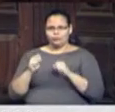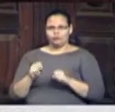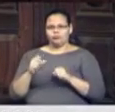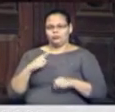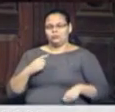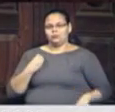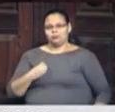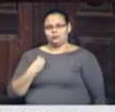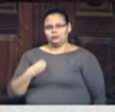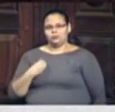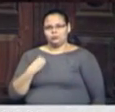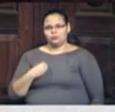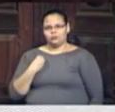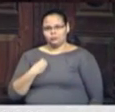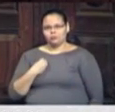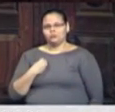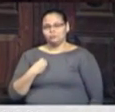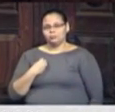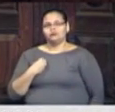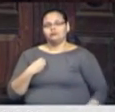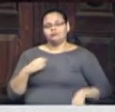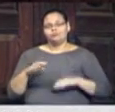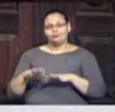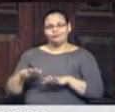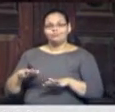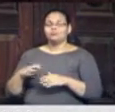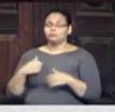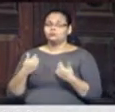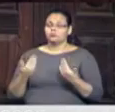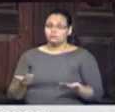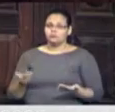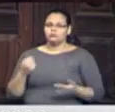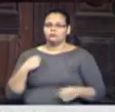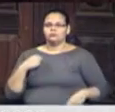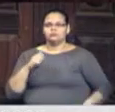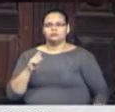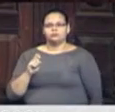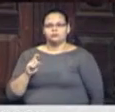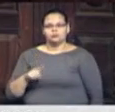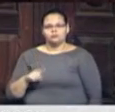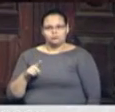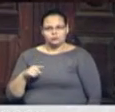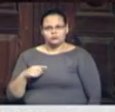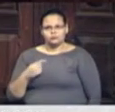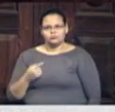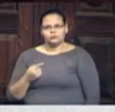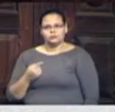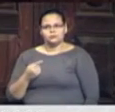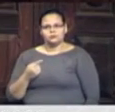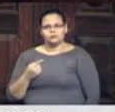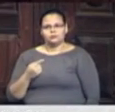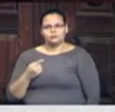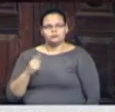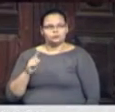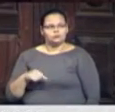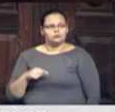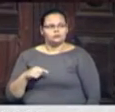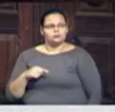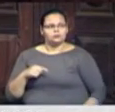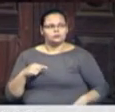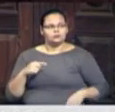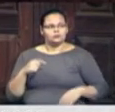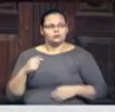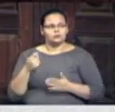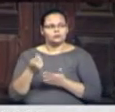estar presentes na audiência. Pois bem, este daí é onde eu registro,